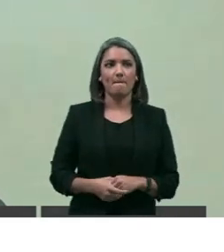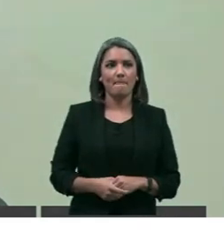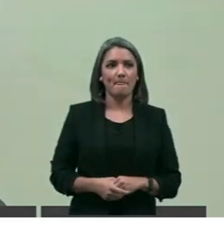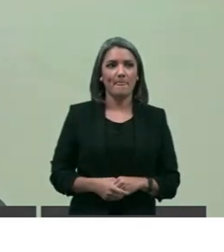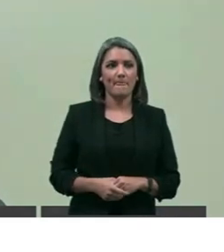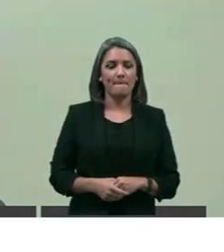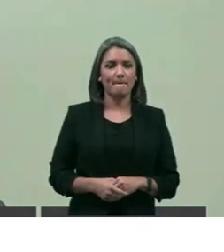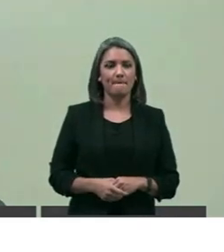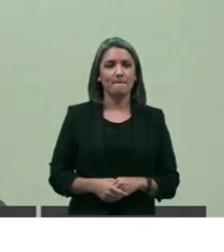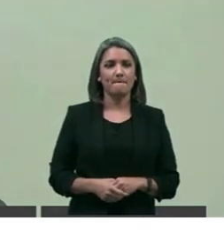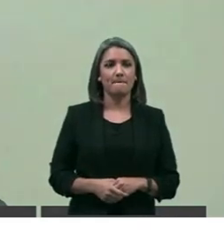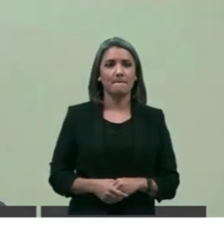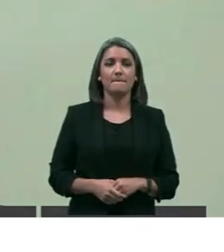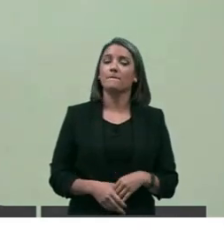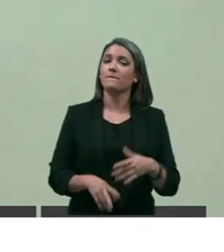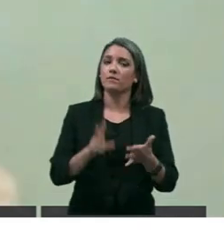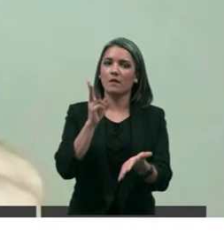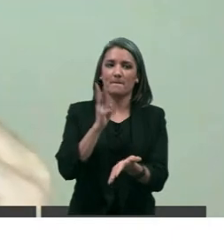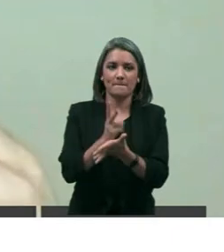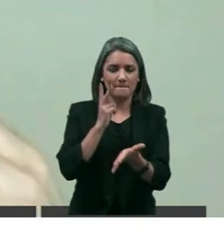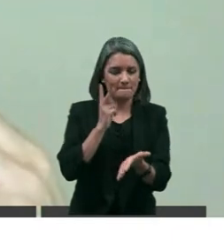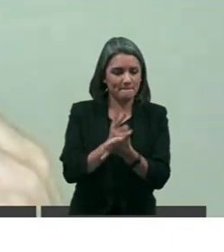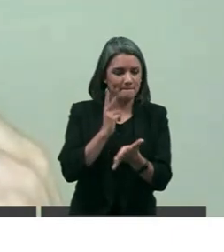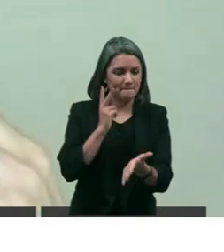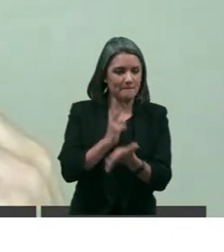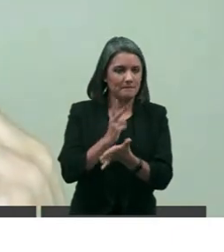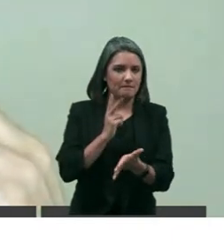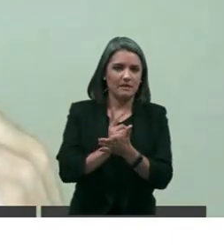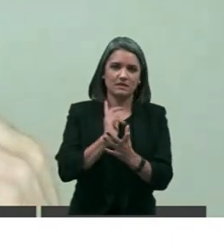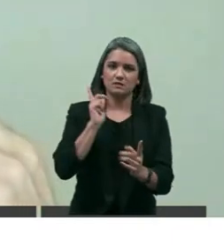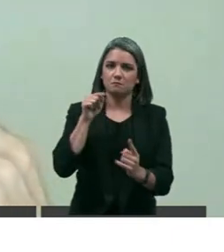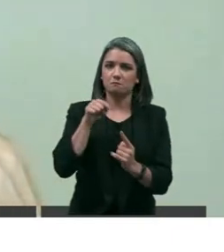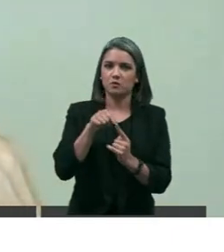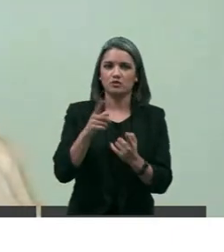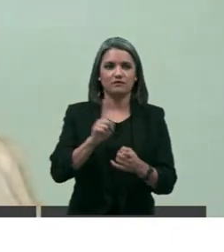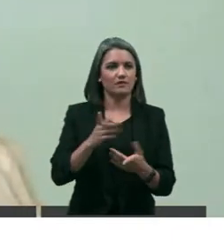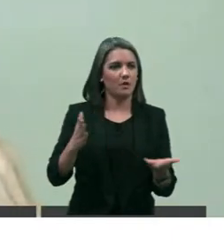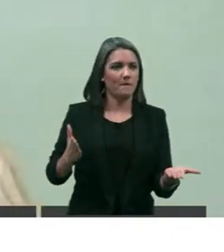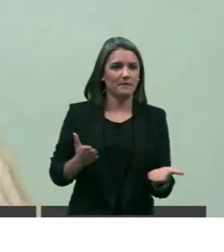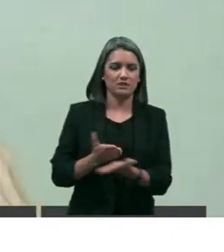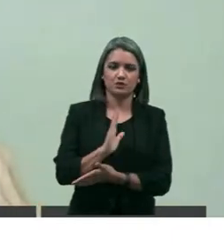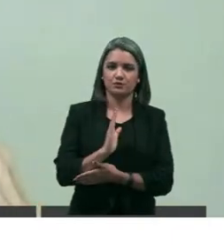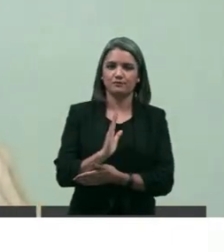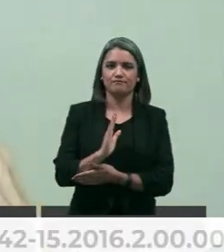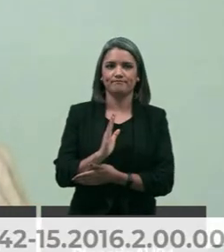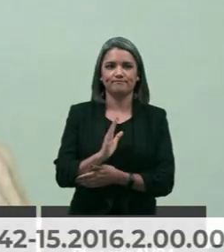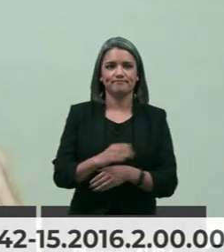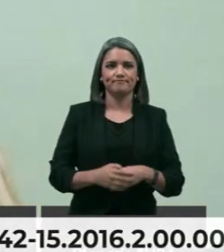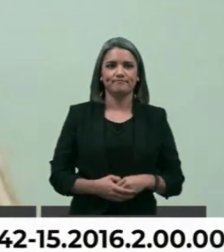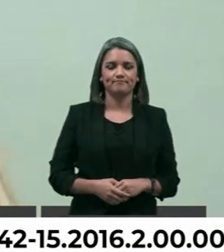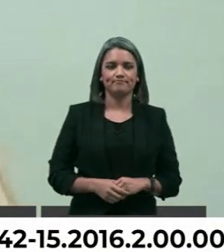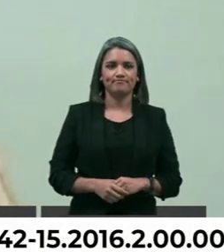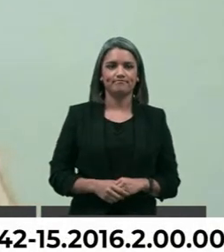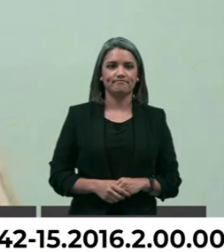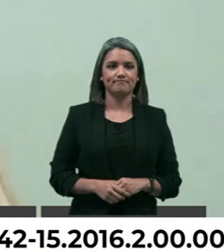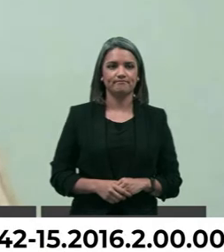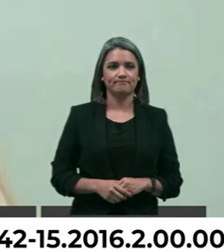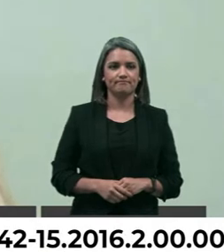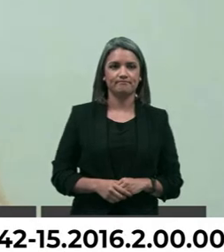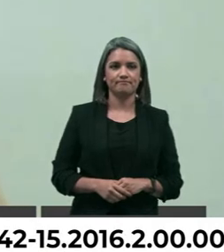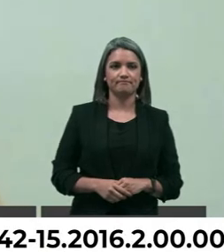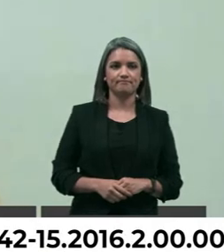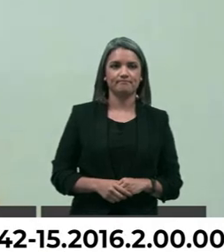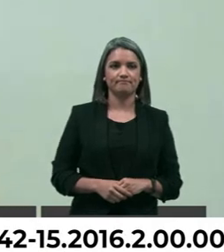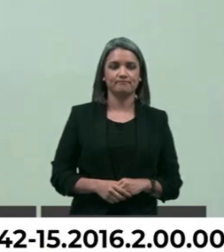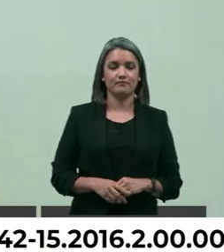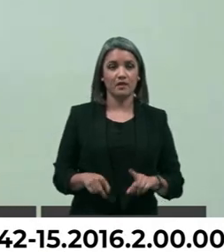com base nas mesmas digressões que eu acabei de falar em relação à comissão julgadora. Na esteira do entendimento